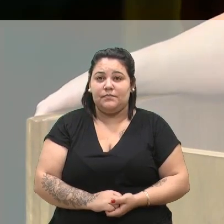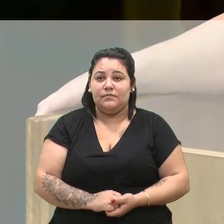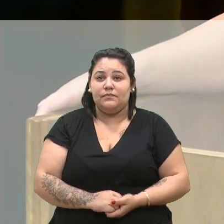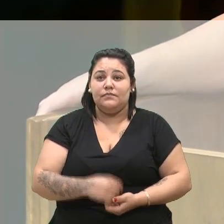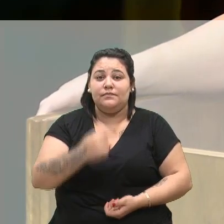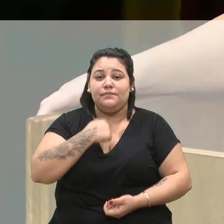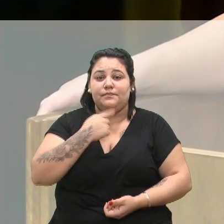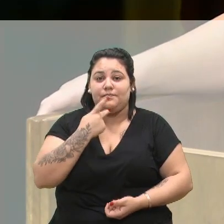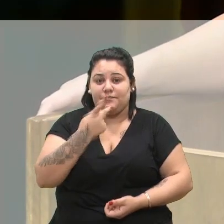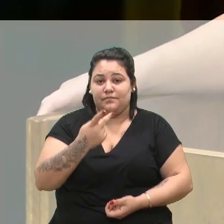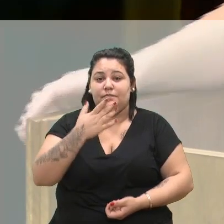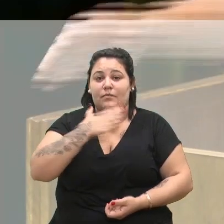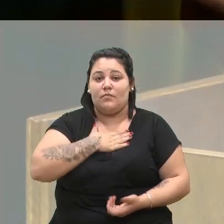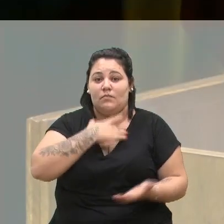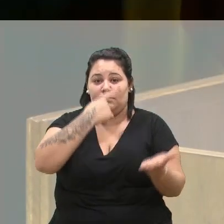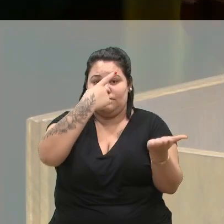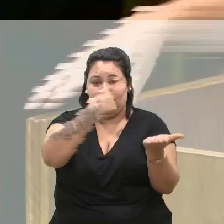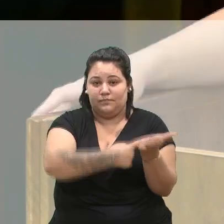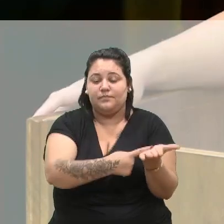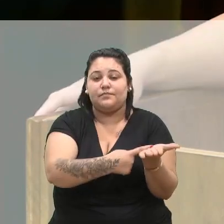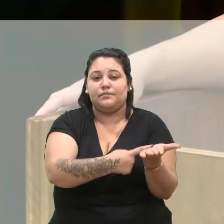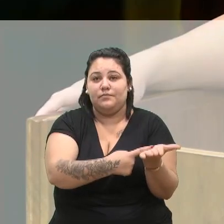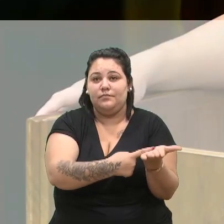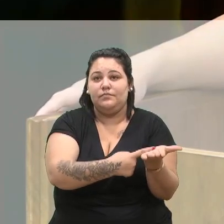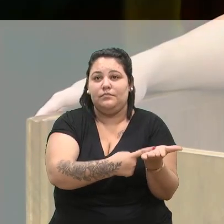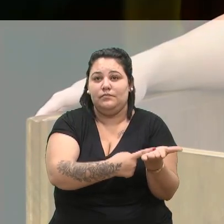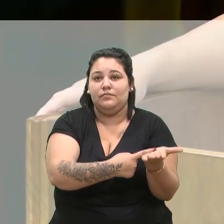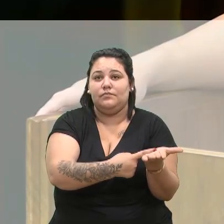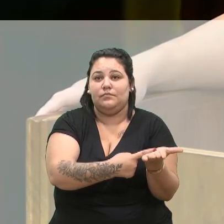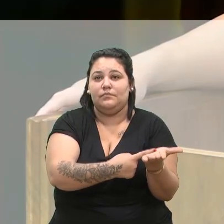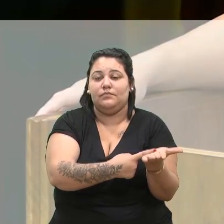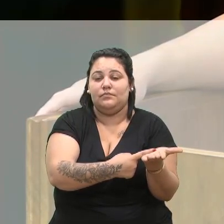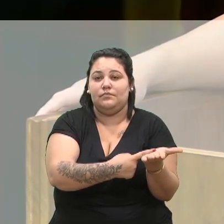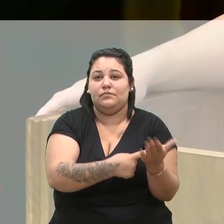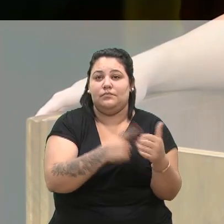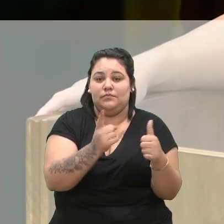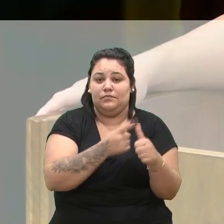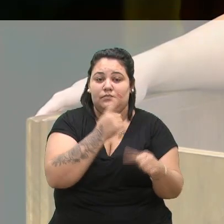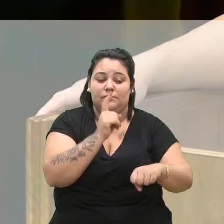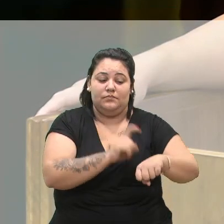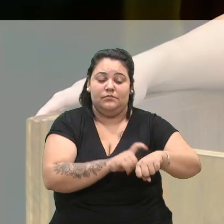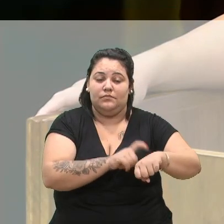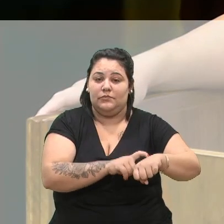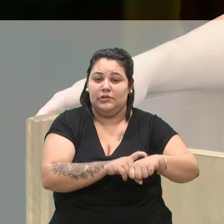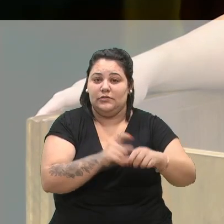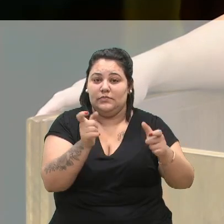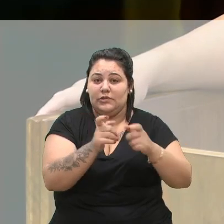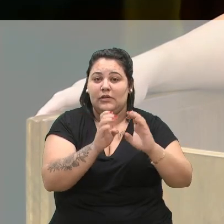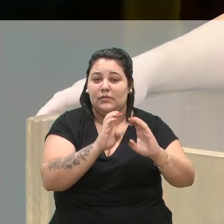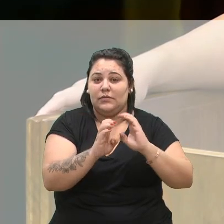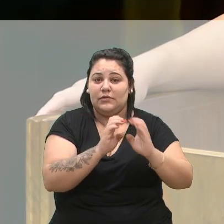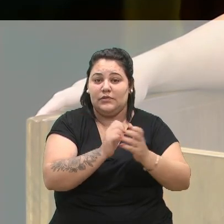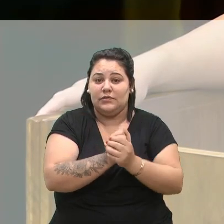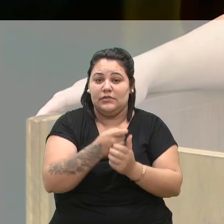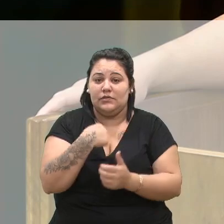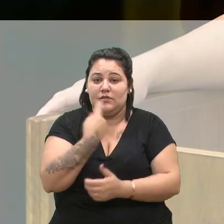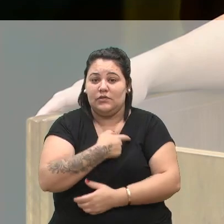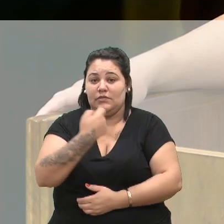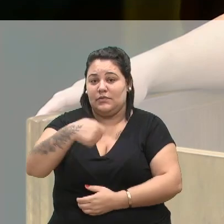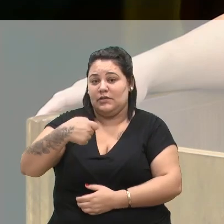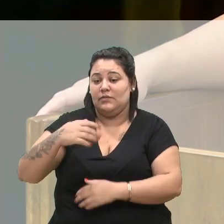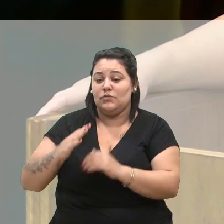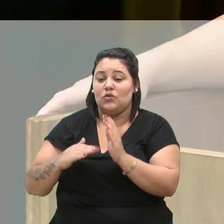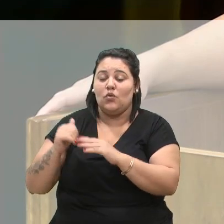reforçando o compromisso que eu firmei em primeiro momento nas pequenas comunicações, de que a gente precisa